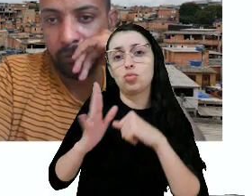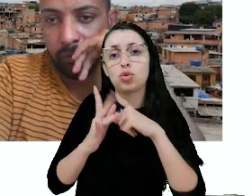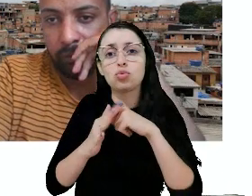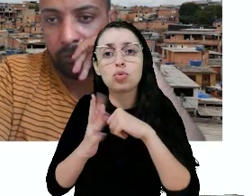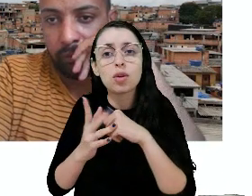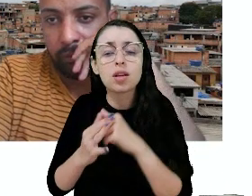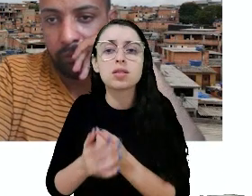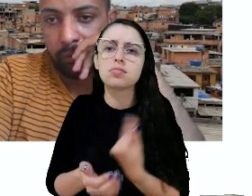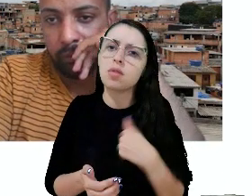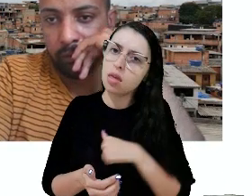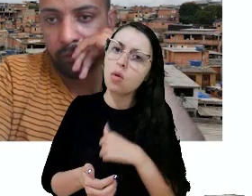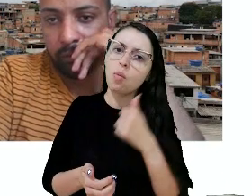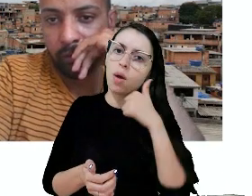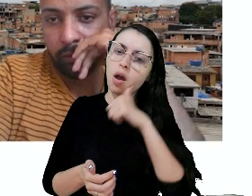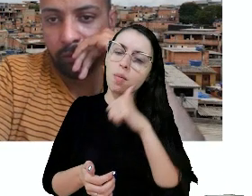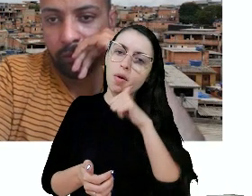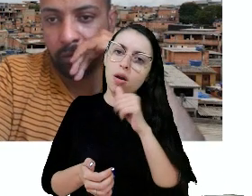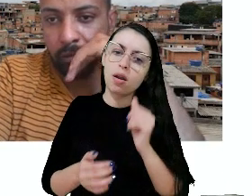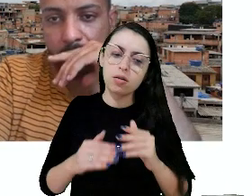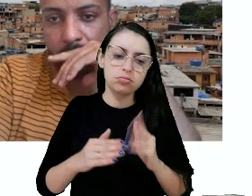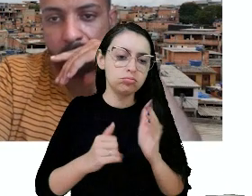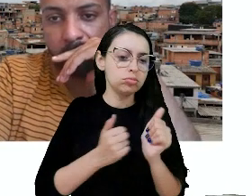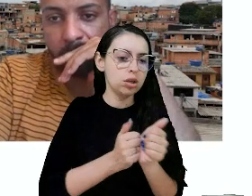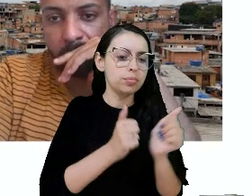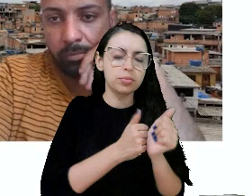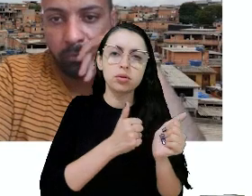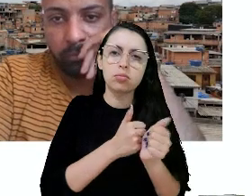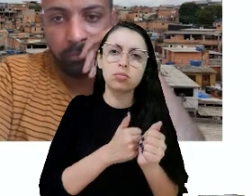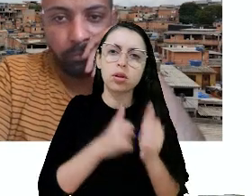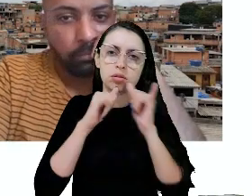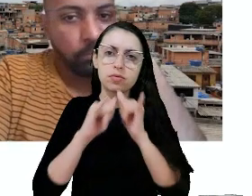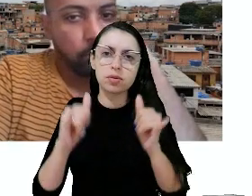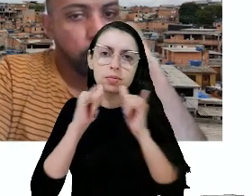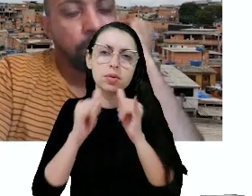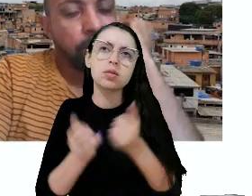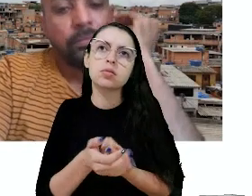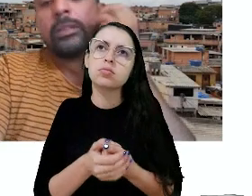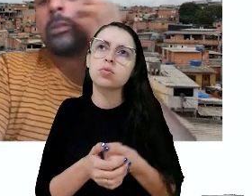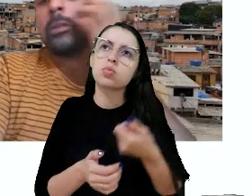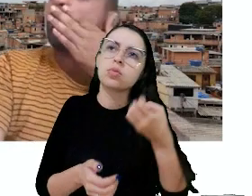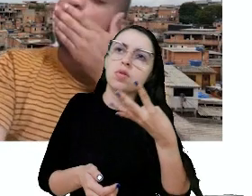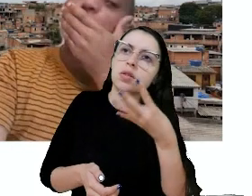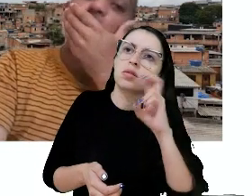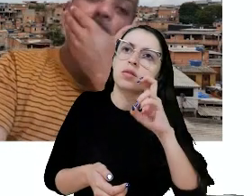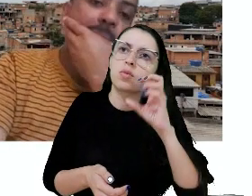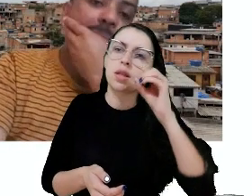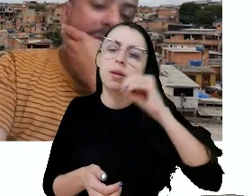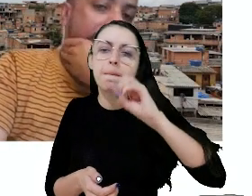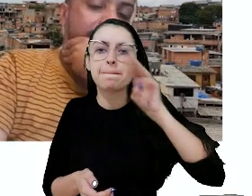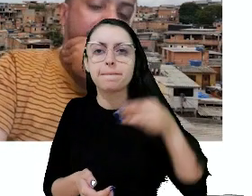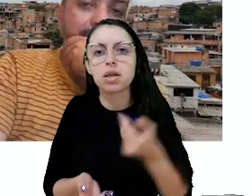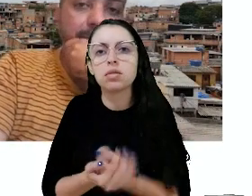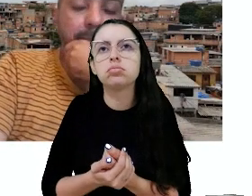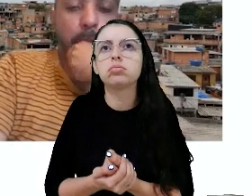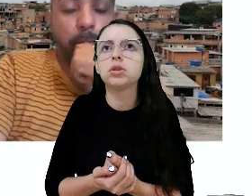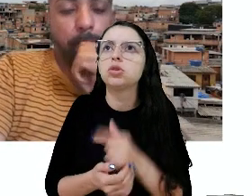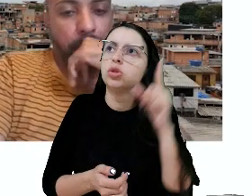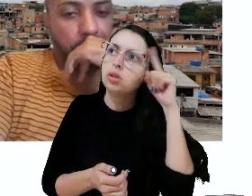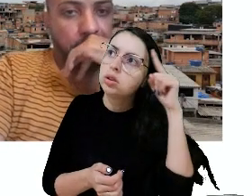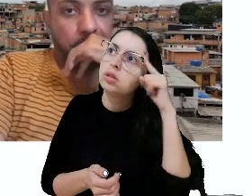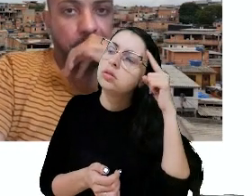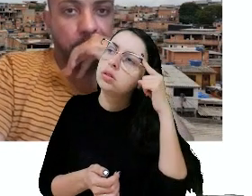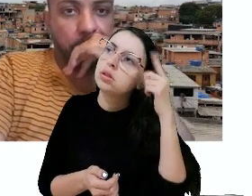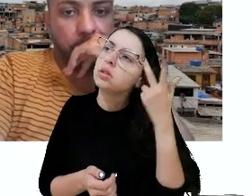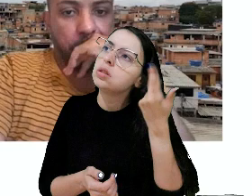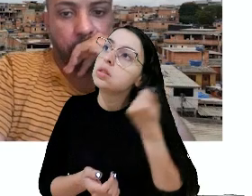tenho sido essa mulher que acompanha o noticiário. Superamos 450 mil mortes e todos os dias eu me pergunto, se